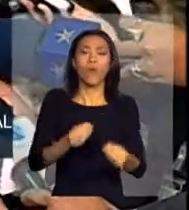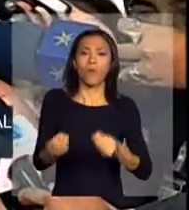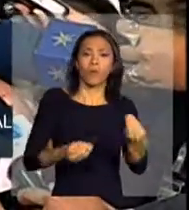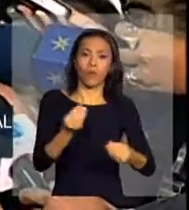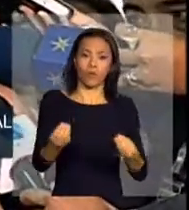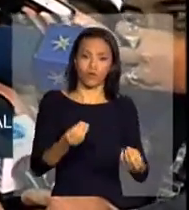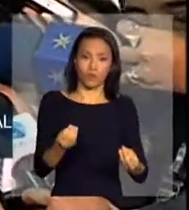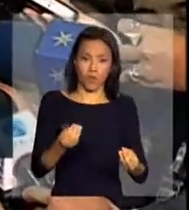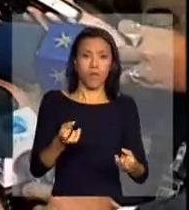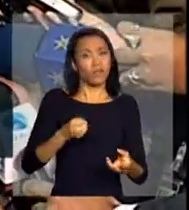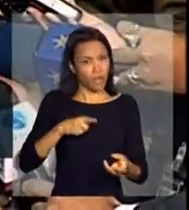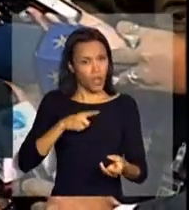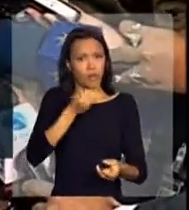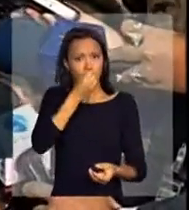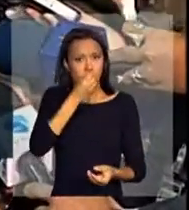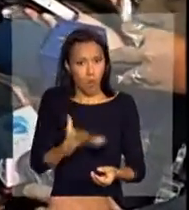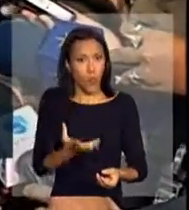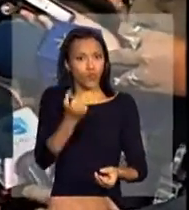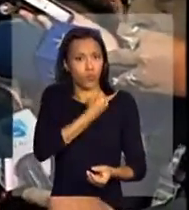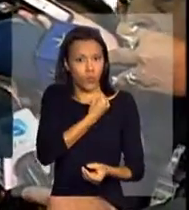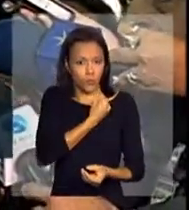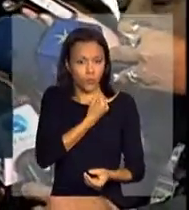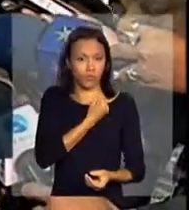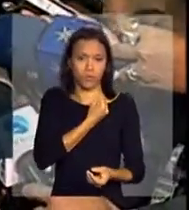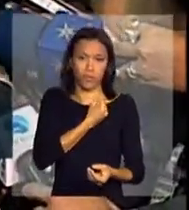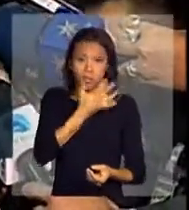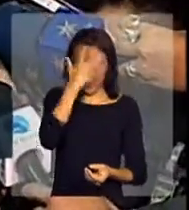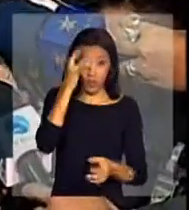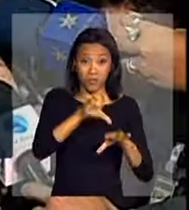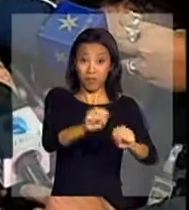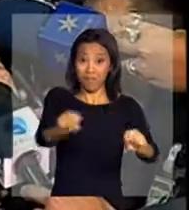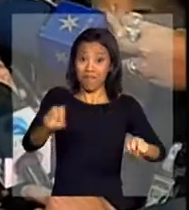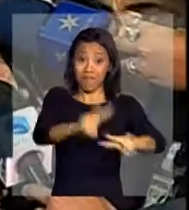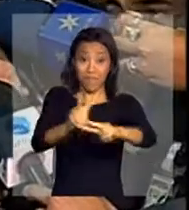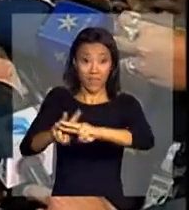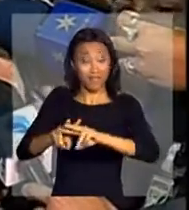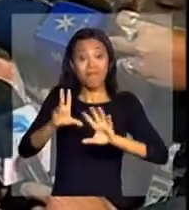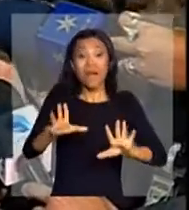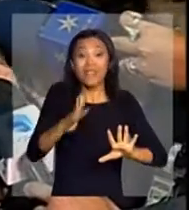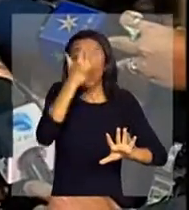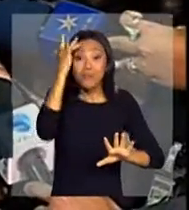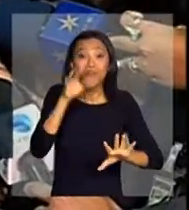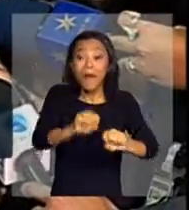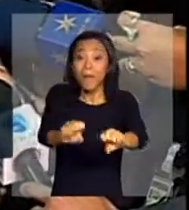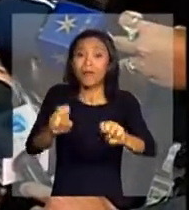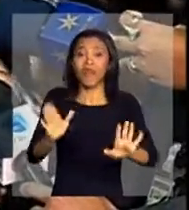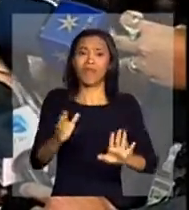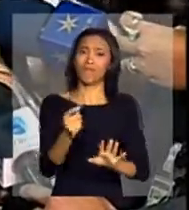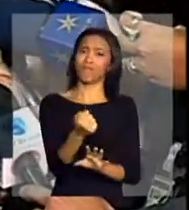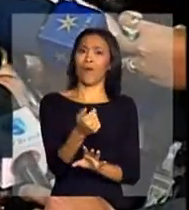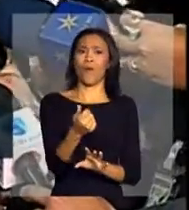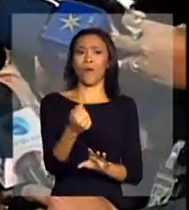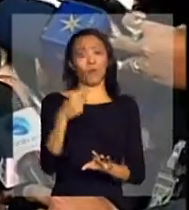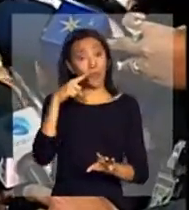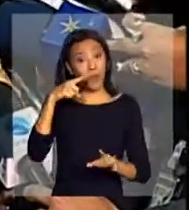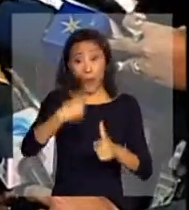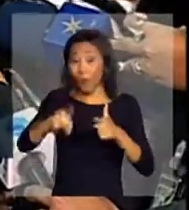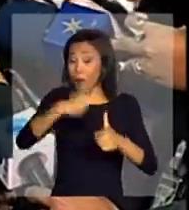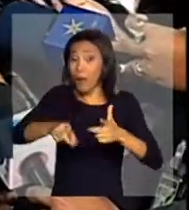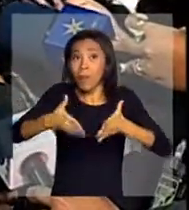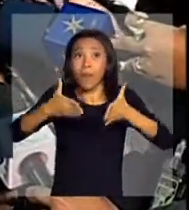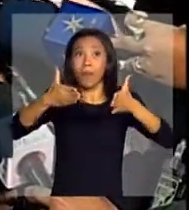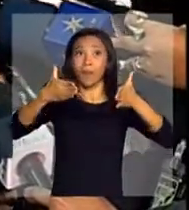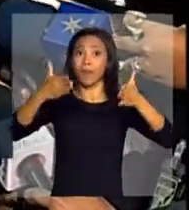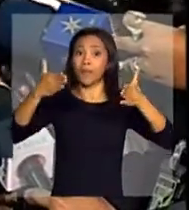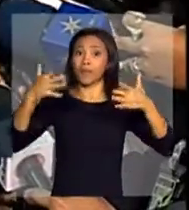nós temos um bom número de inquéritos e um bom número de presos, mas é muito pequeno ainda em face da gravidade do problema que nós temos